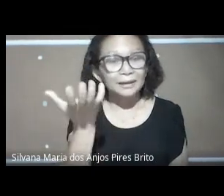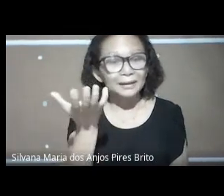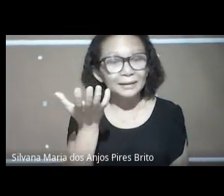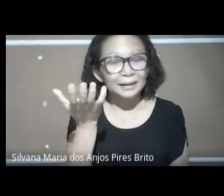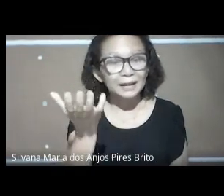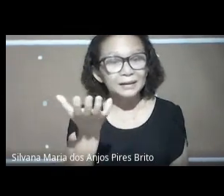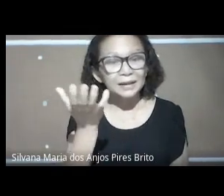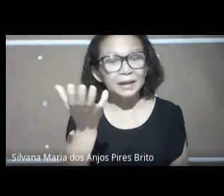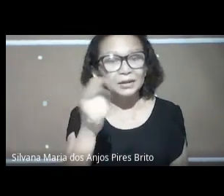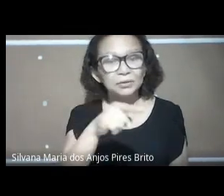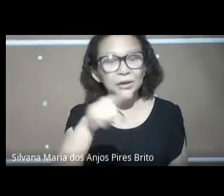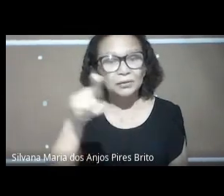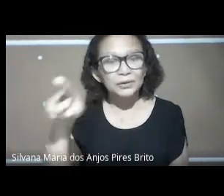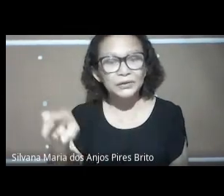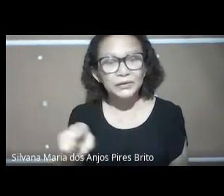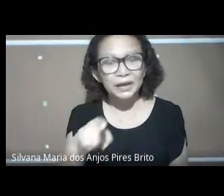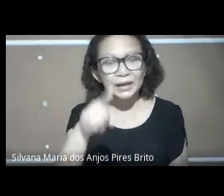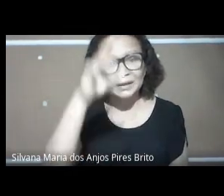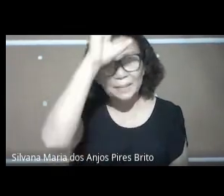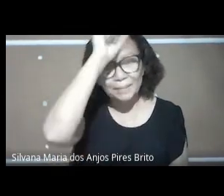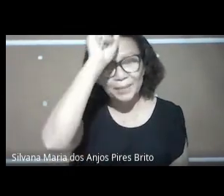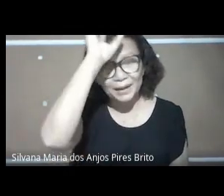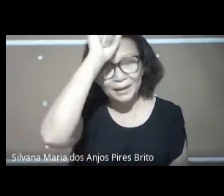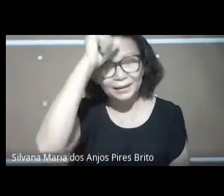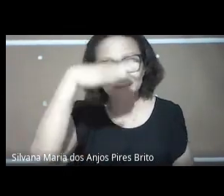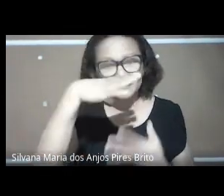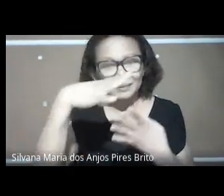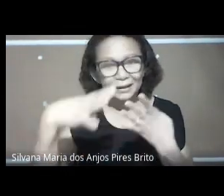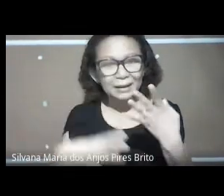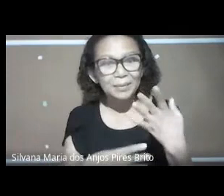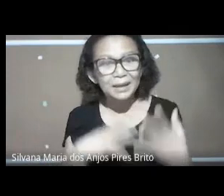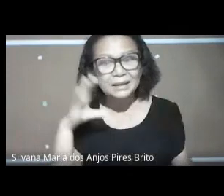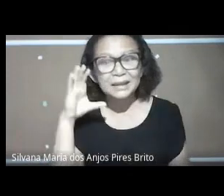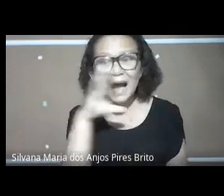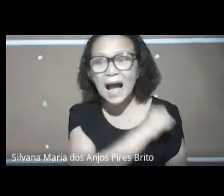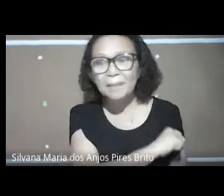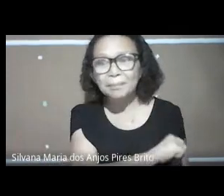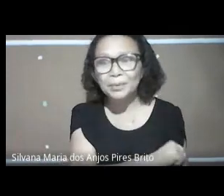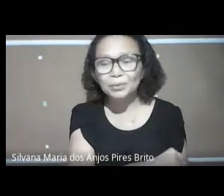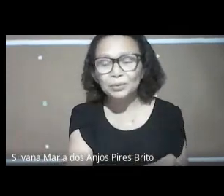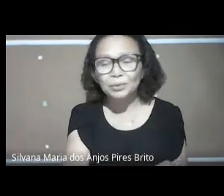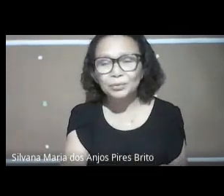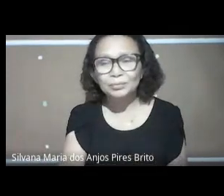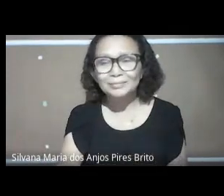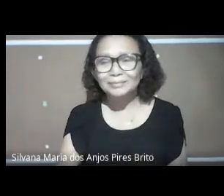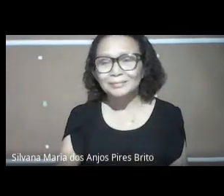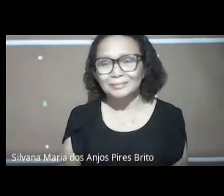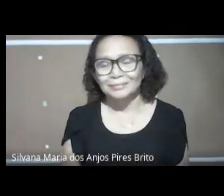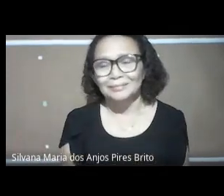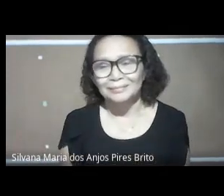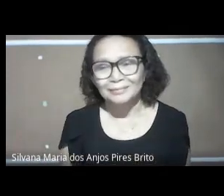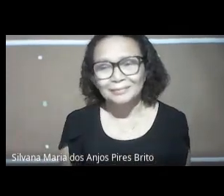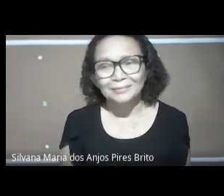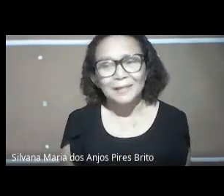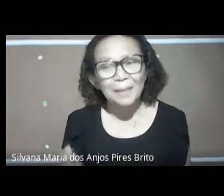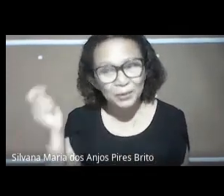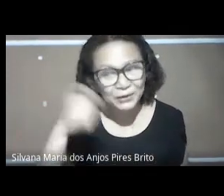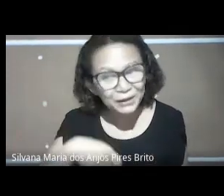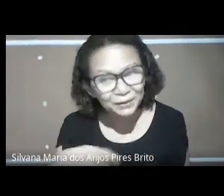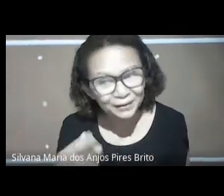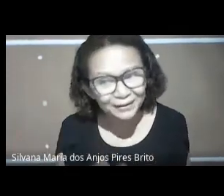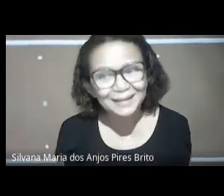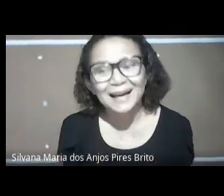Eu desejo que vocês aprendam Libras rápido.